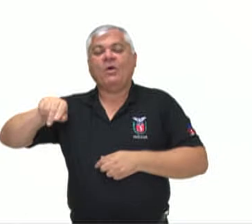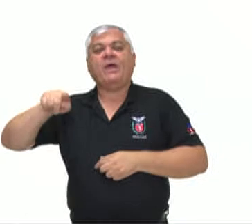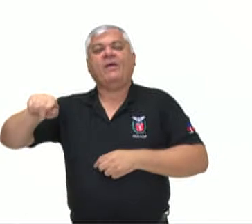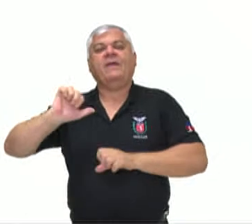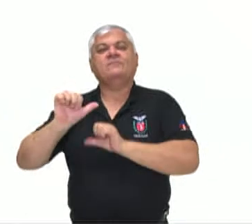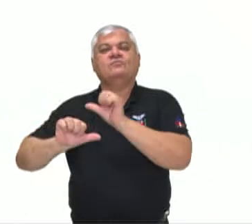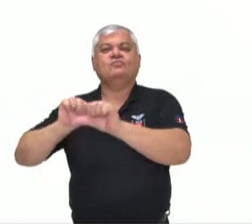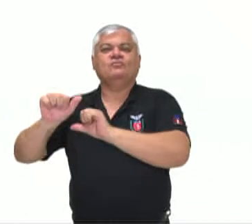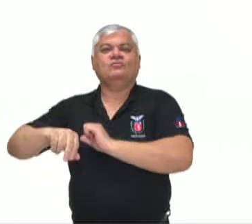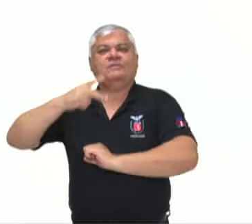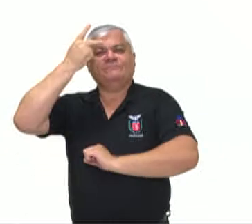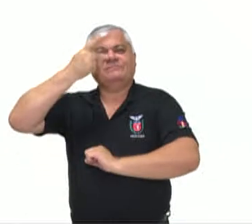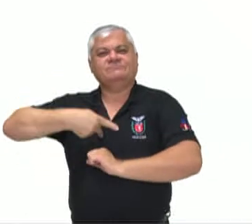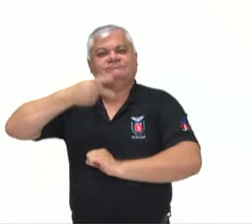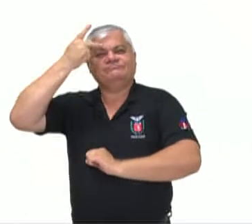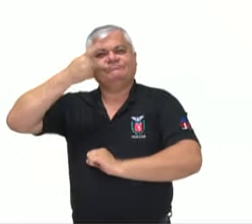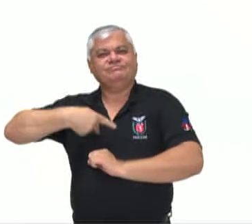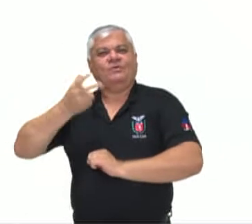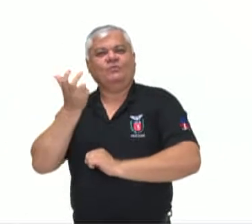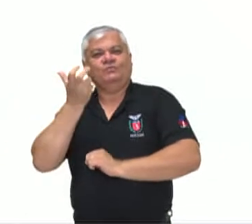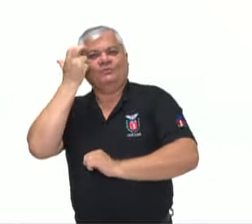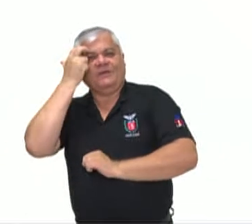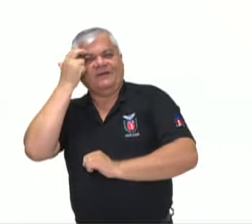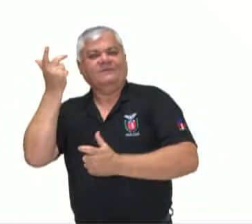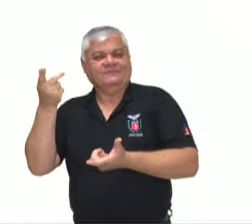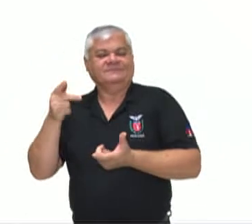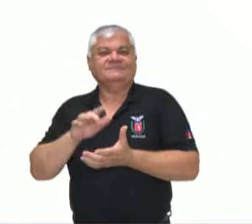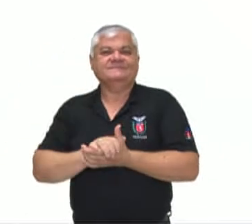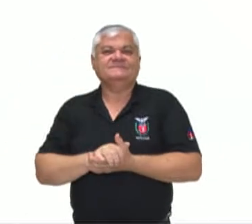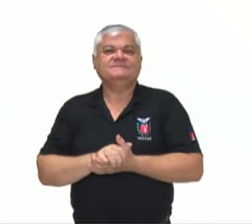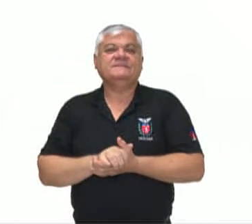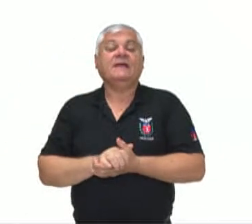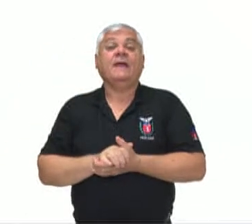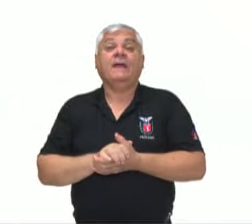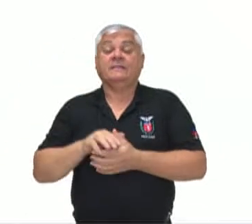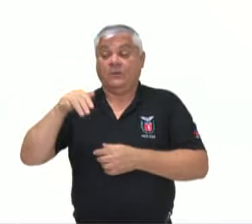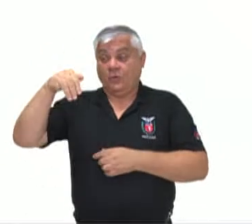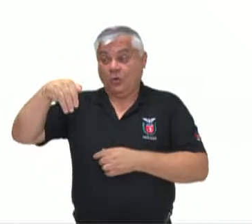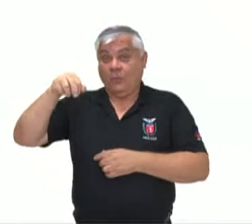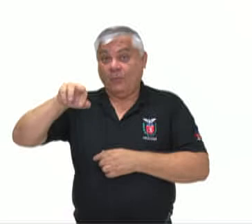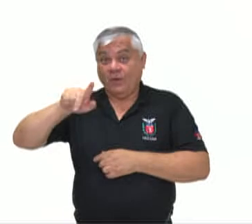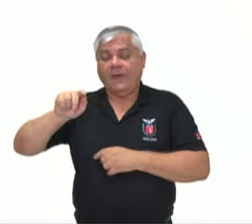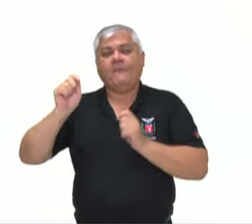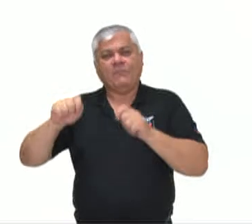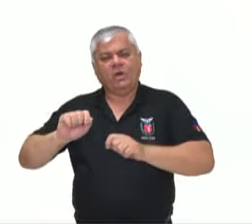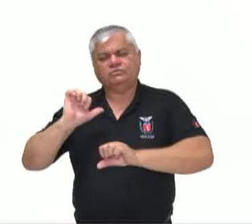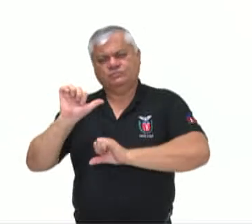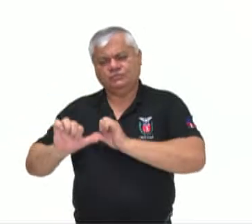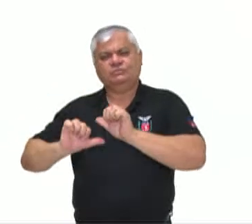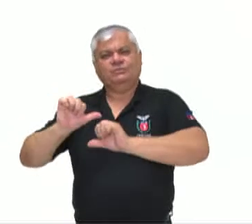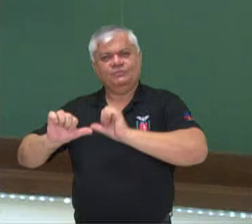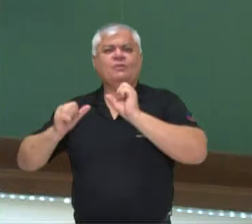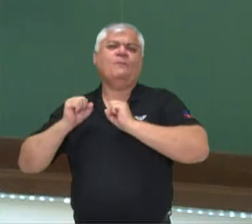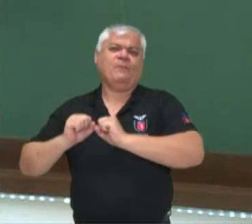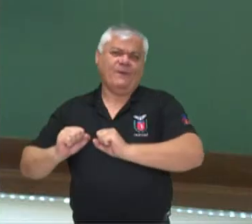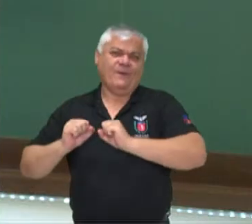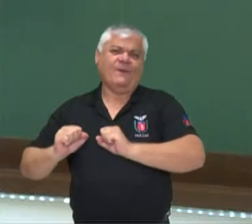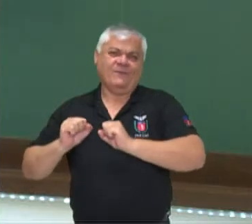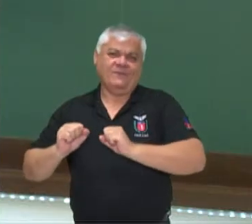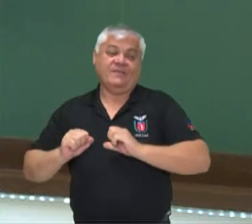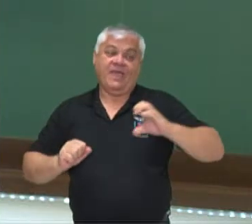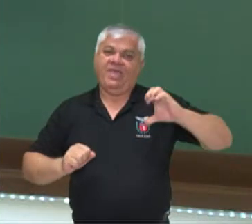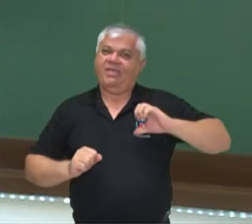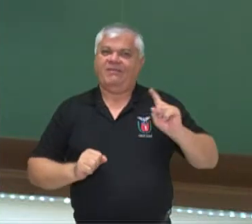caráter particular, né, cultural, pessoal. E a moral, ela pode se alterar com o passar dos anos, né? E a gente